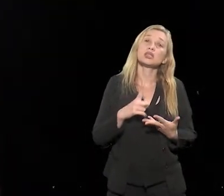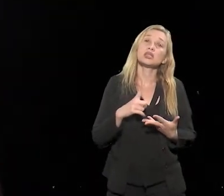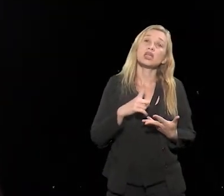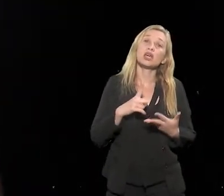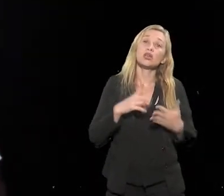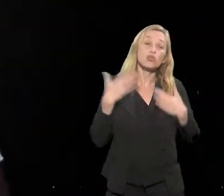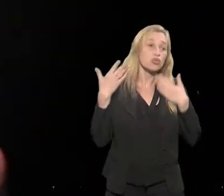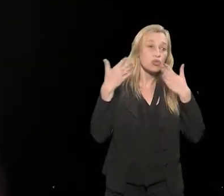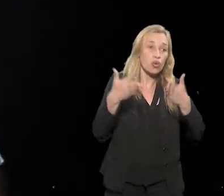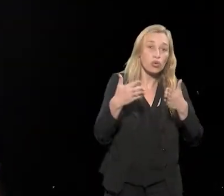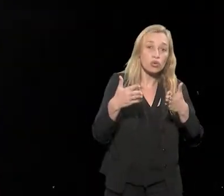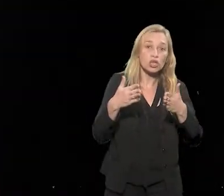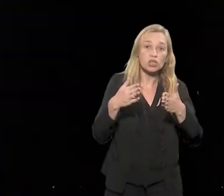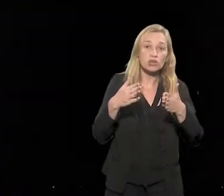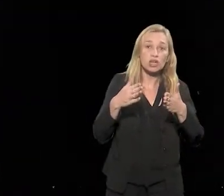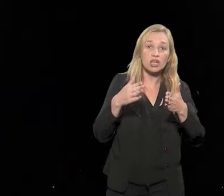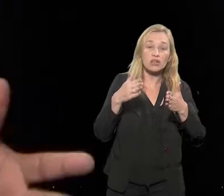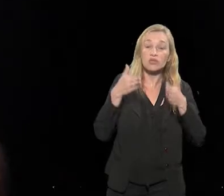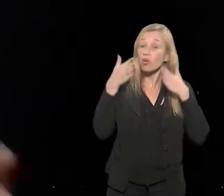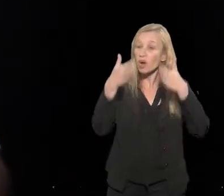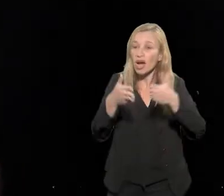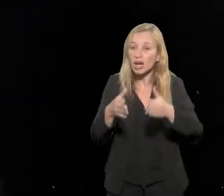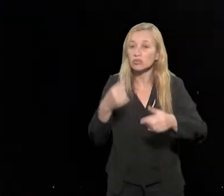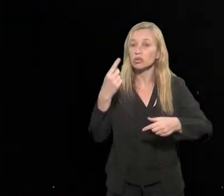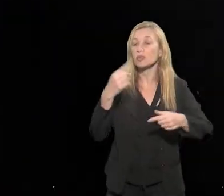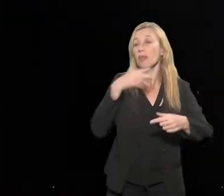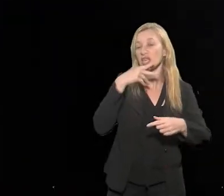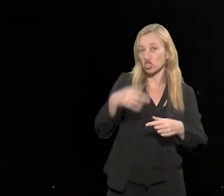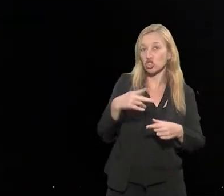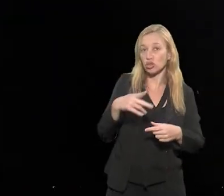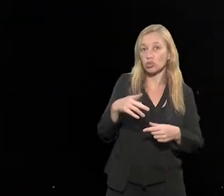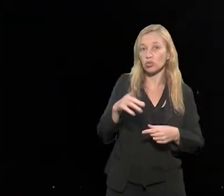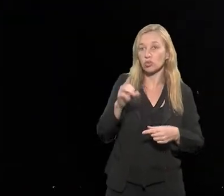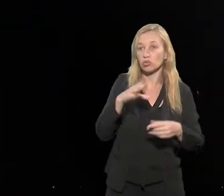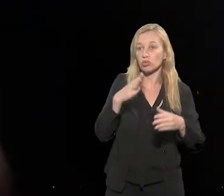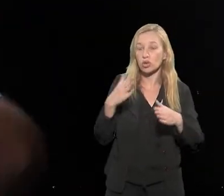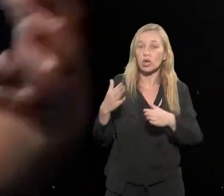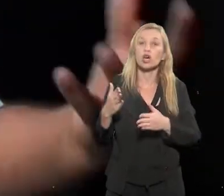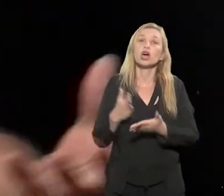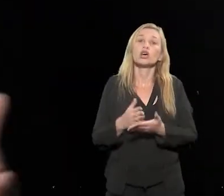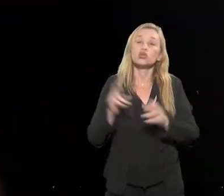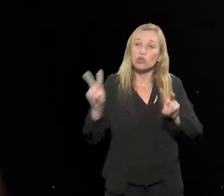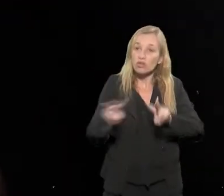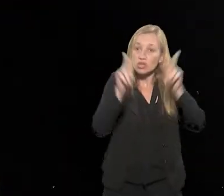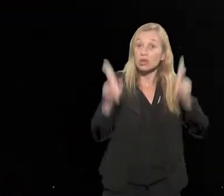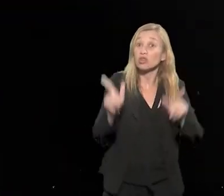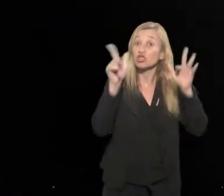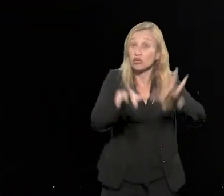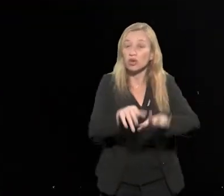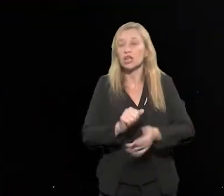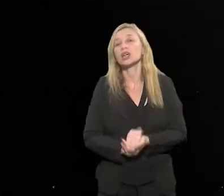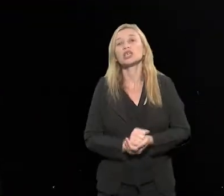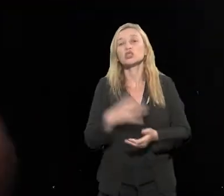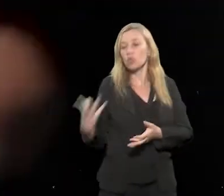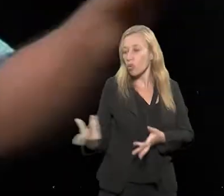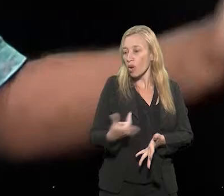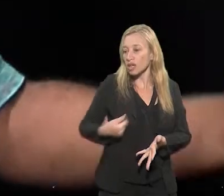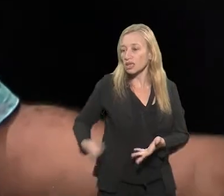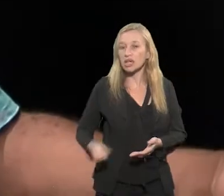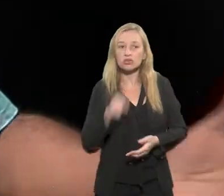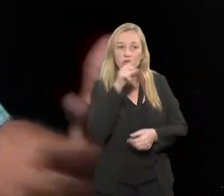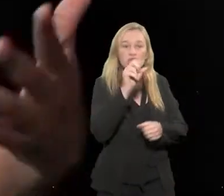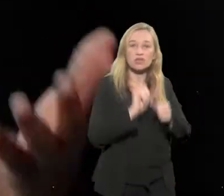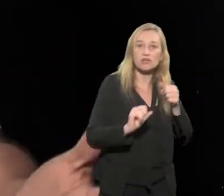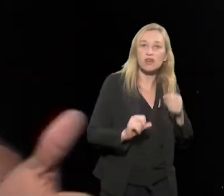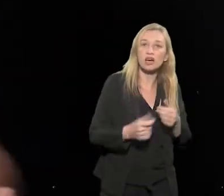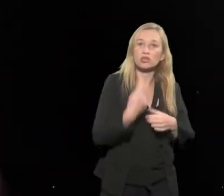não esbarra em partidos. Então essa sua penetração, atrelado à sua qualidade